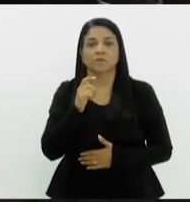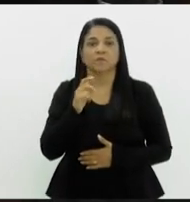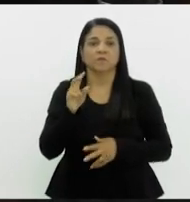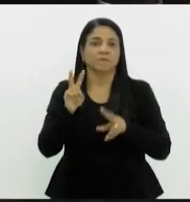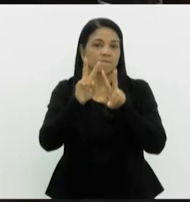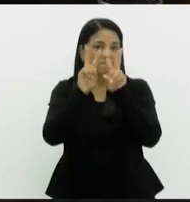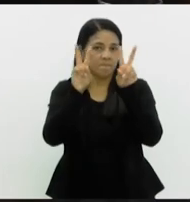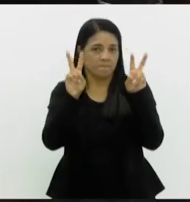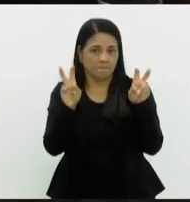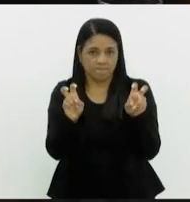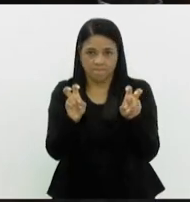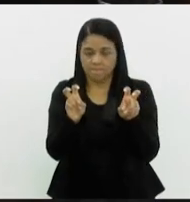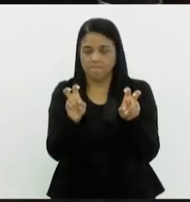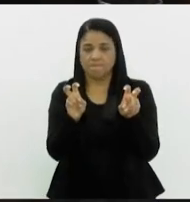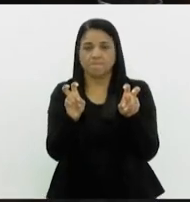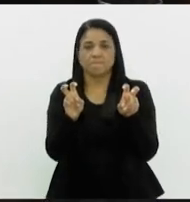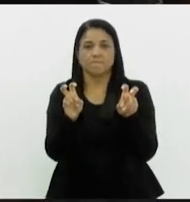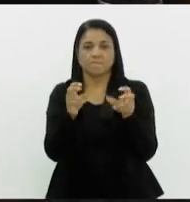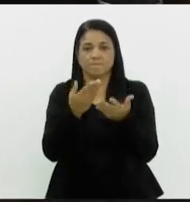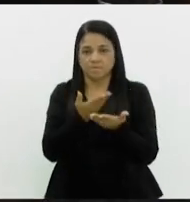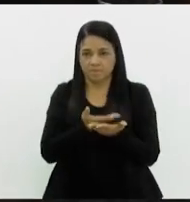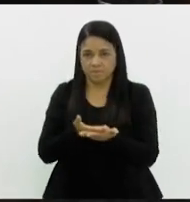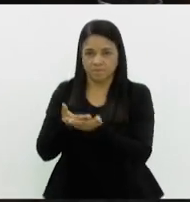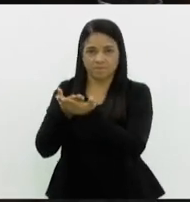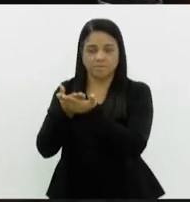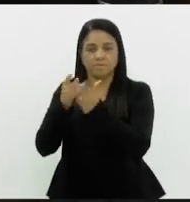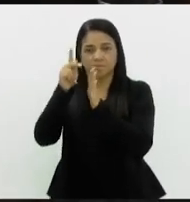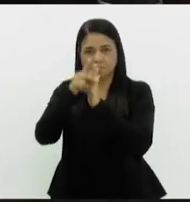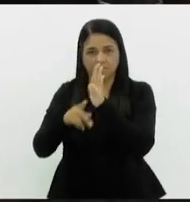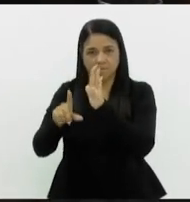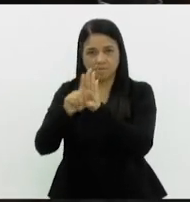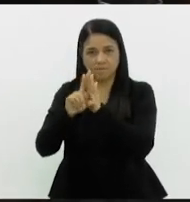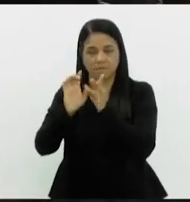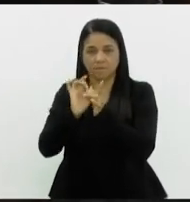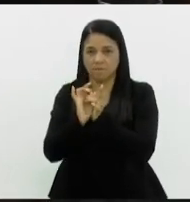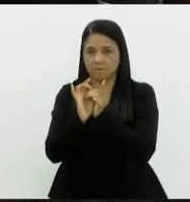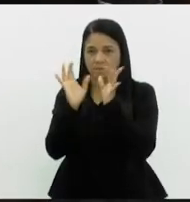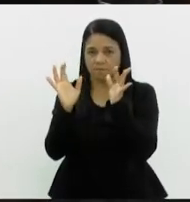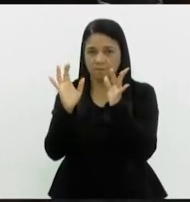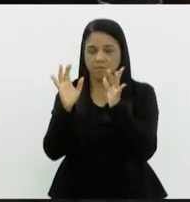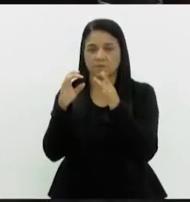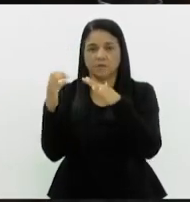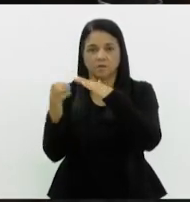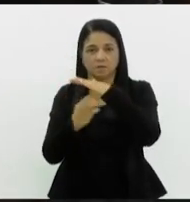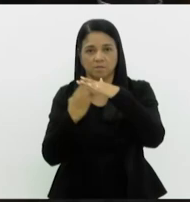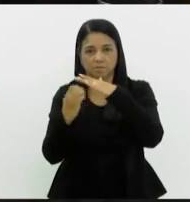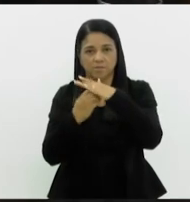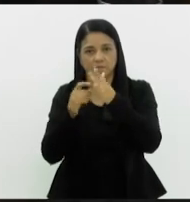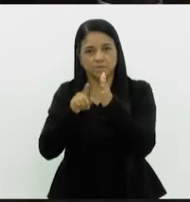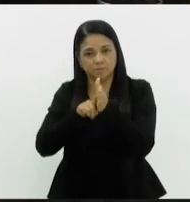Cláudio Bonfim de Castro e Silva, que encaminha projeto de lei autorizando